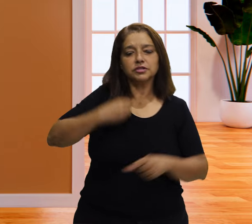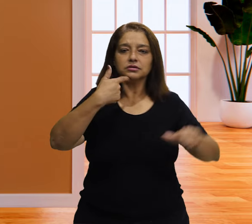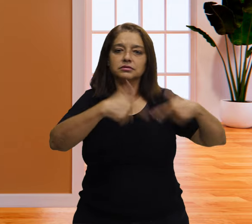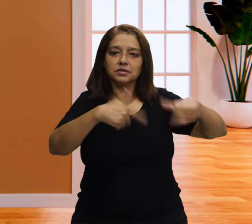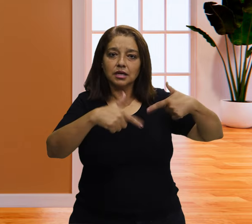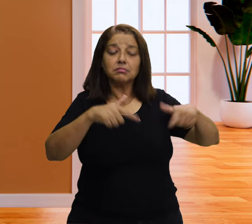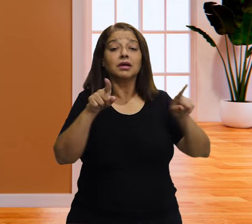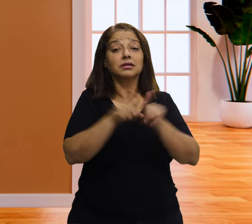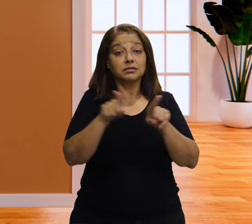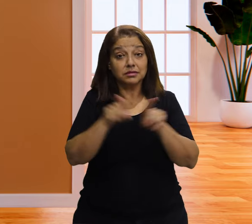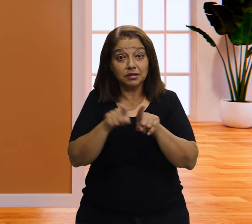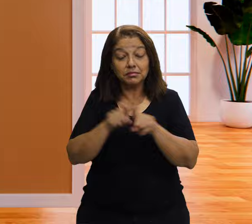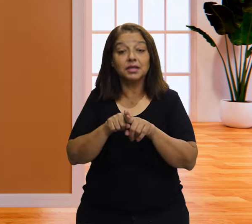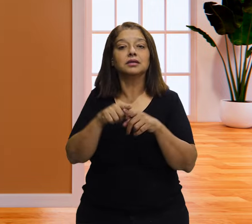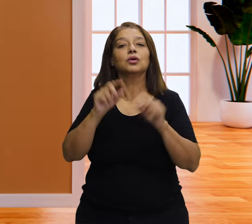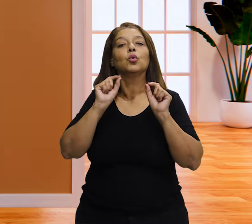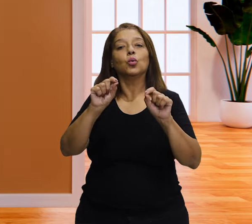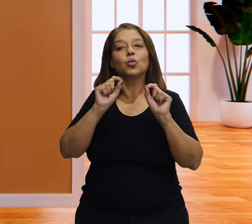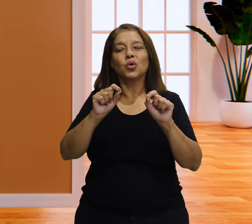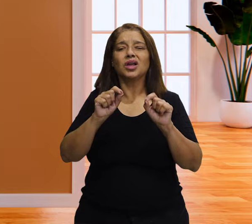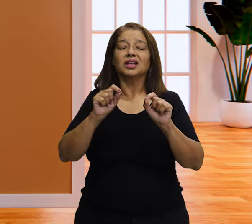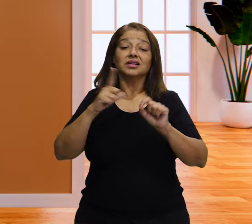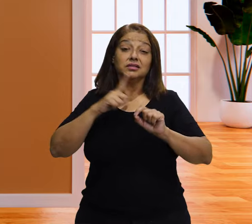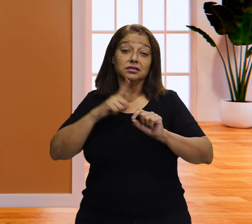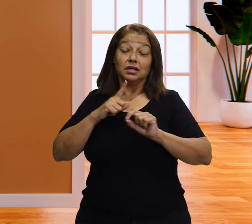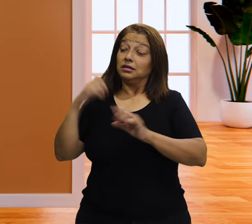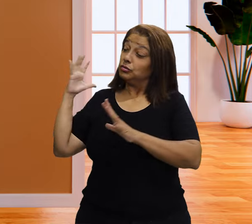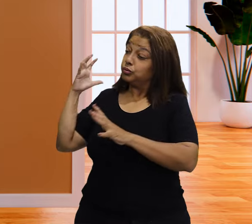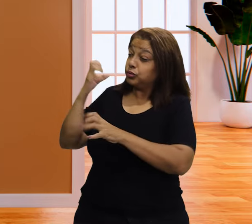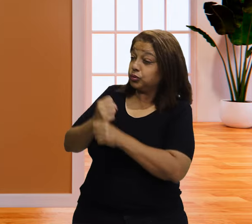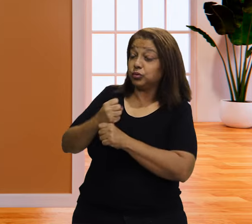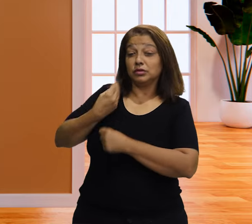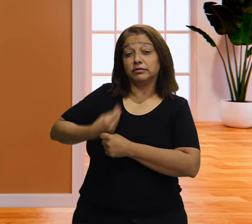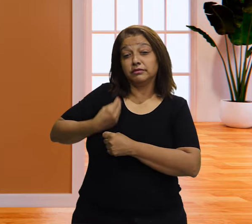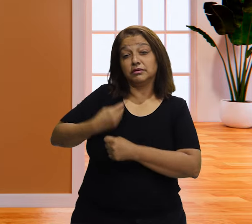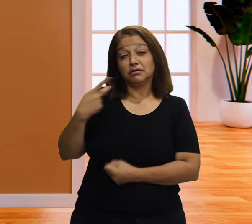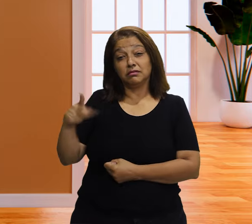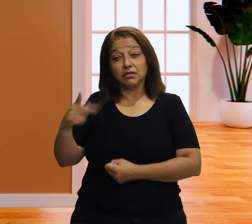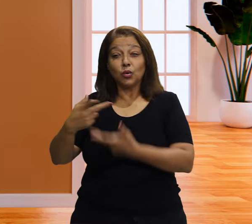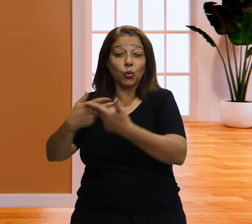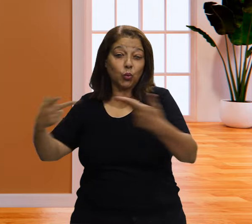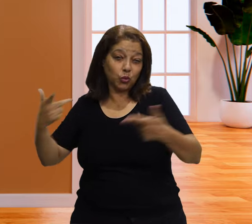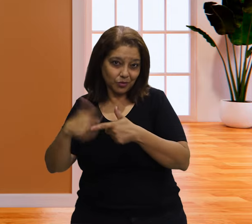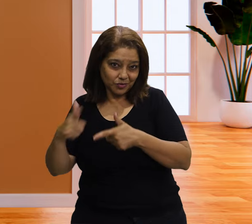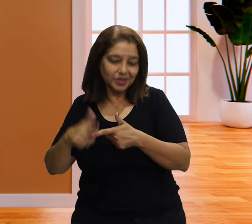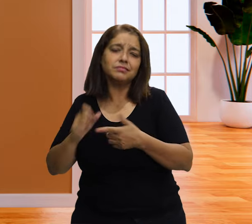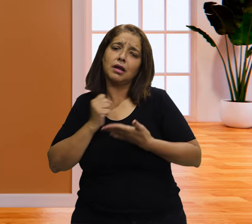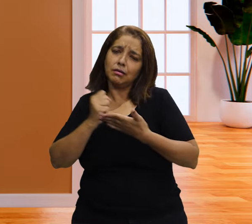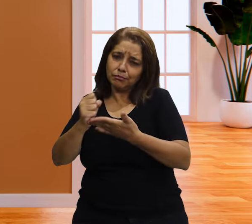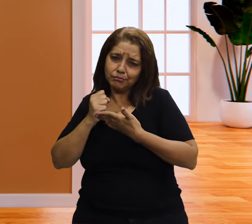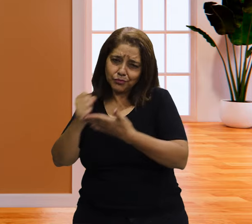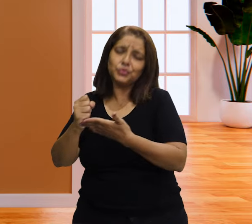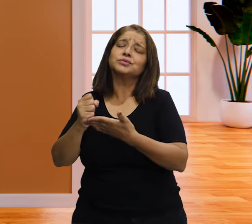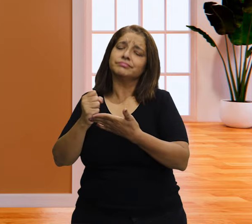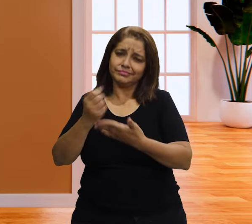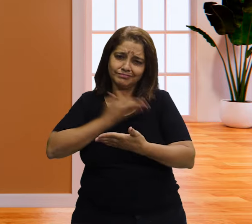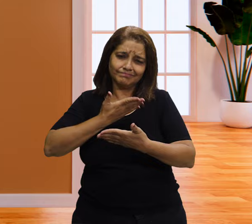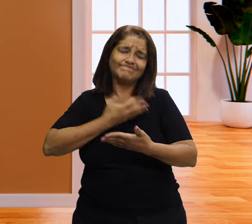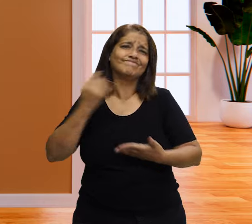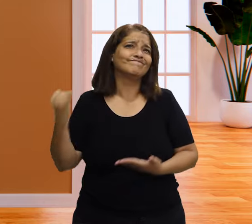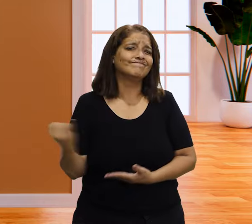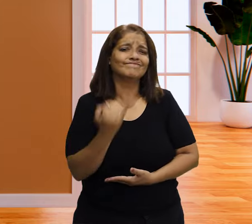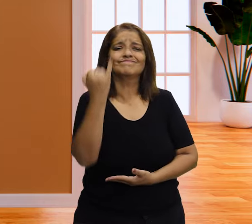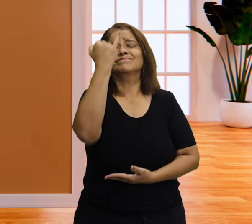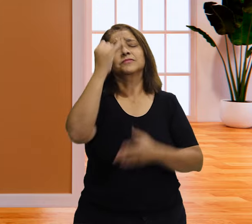a rotina estressante. O apoio dos colegas foi e continua sendo muito importante. Em